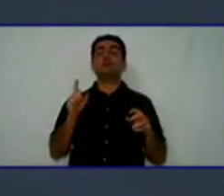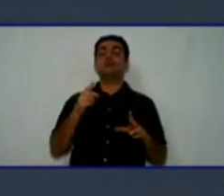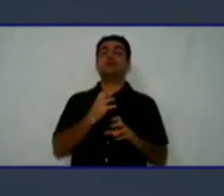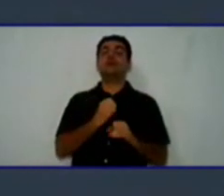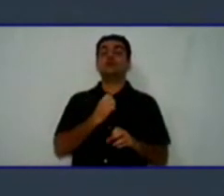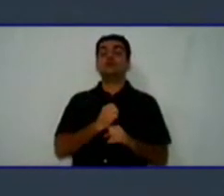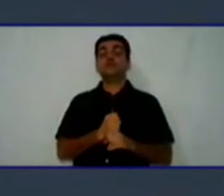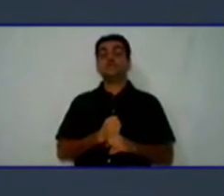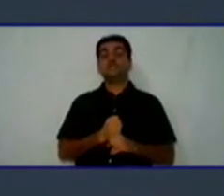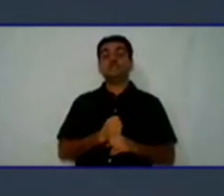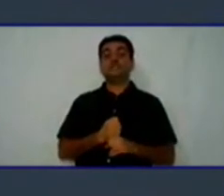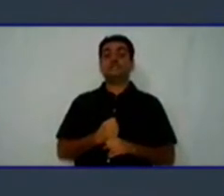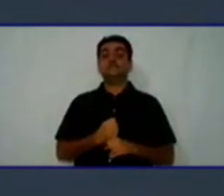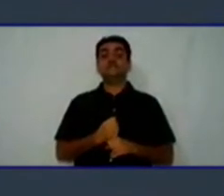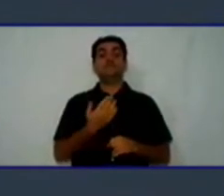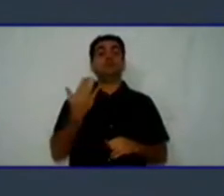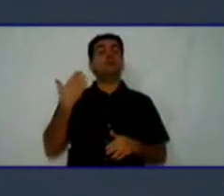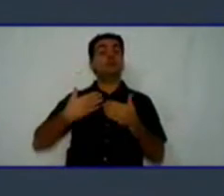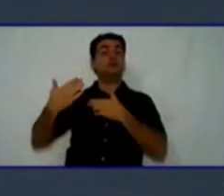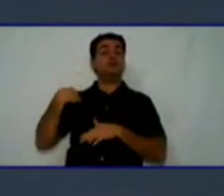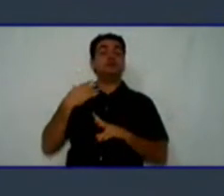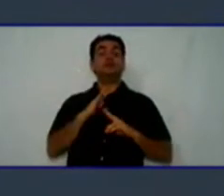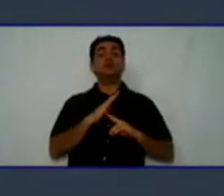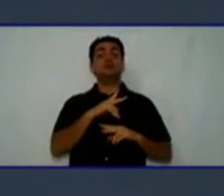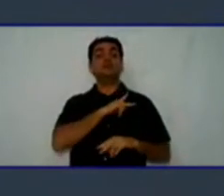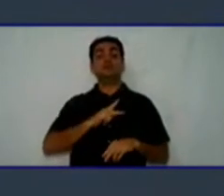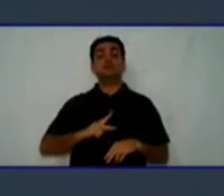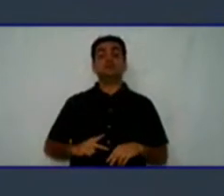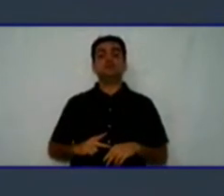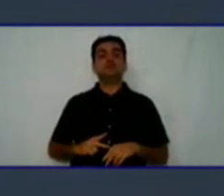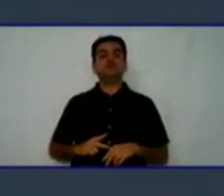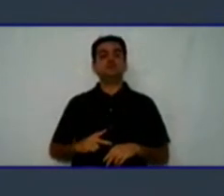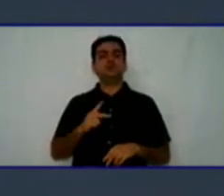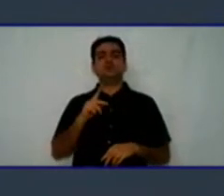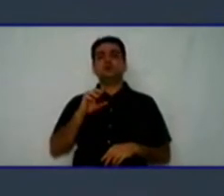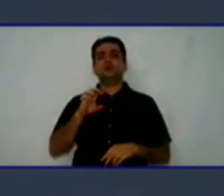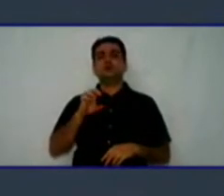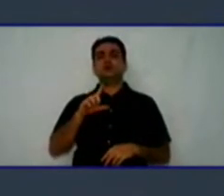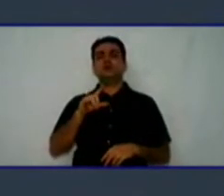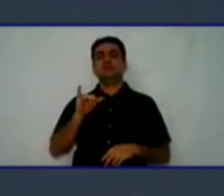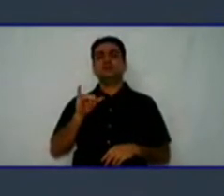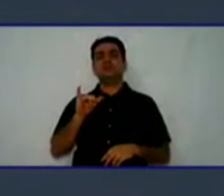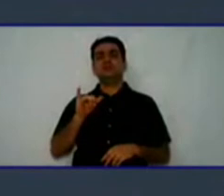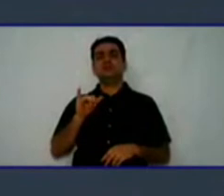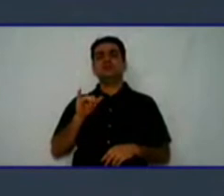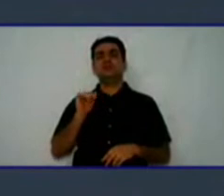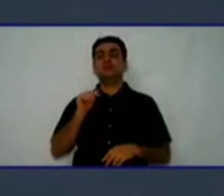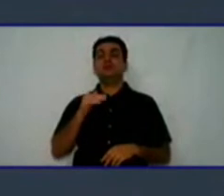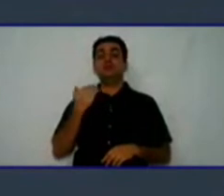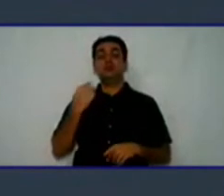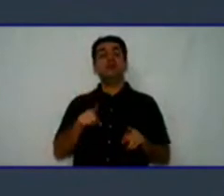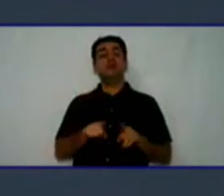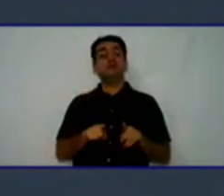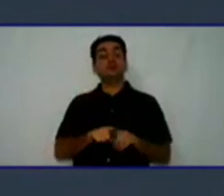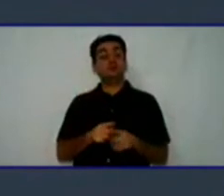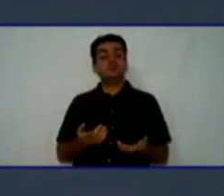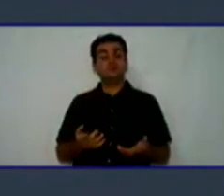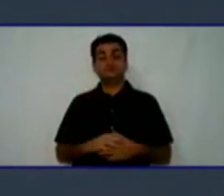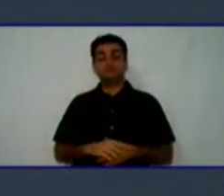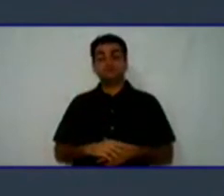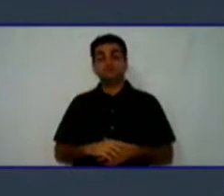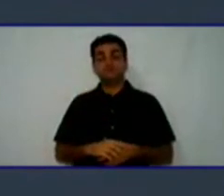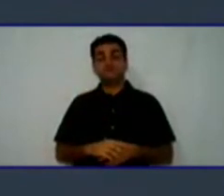de contas do partido que era presidido pelo Dr. Levi Fidelix, recentemente falecido, né?